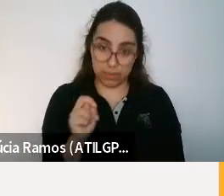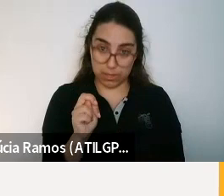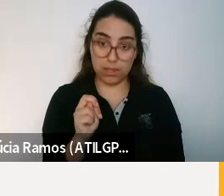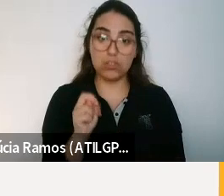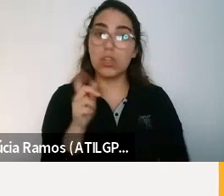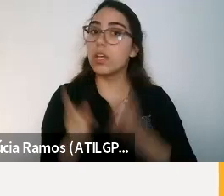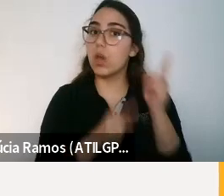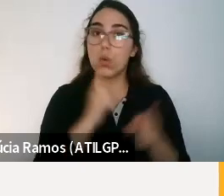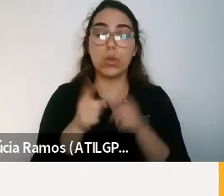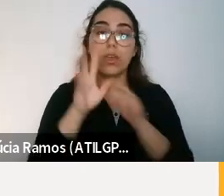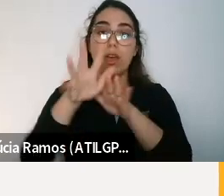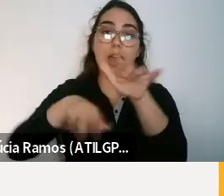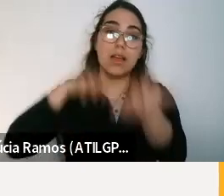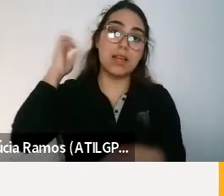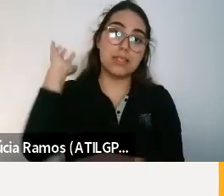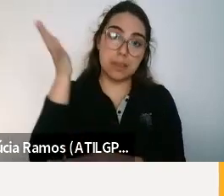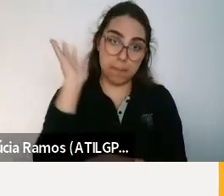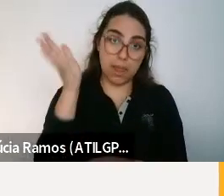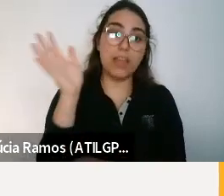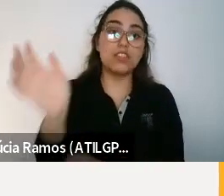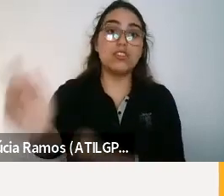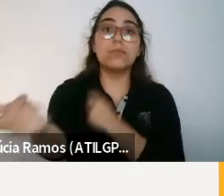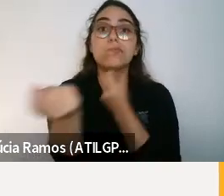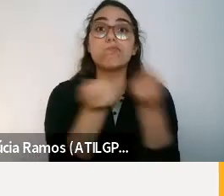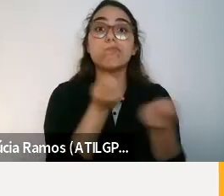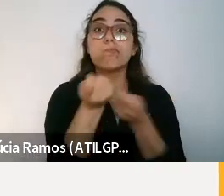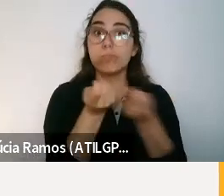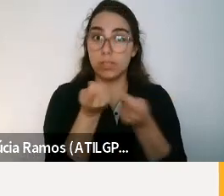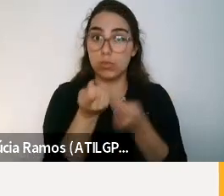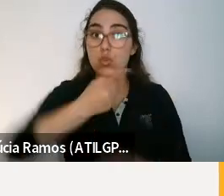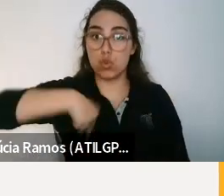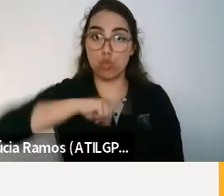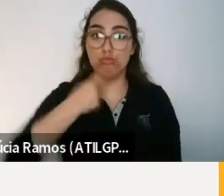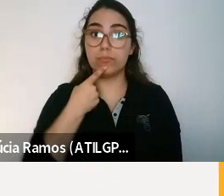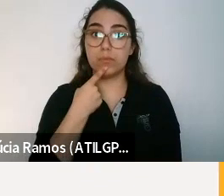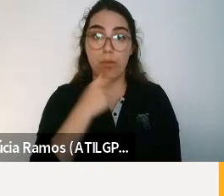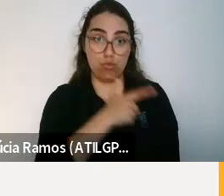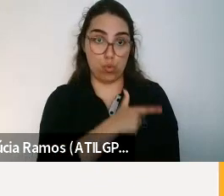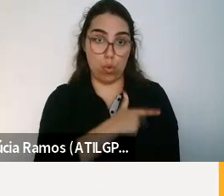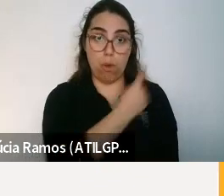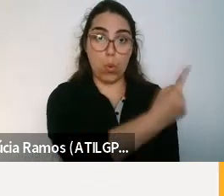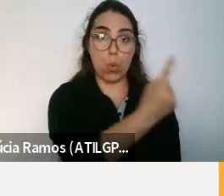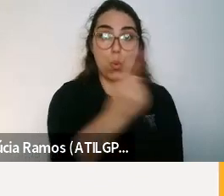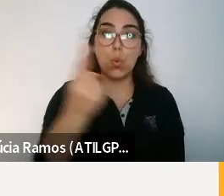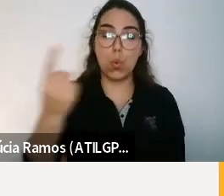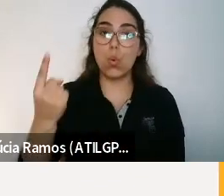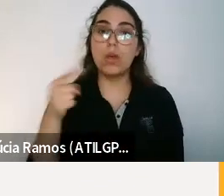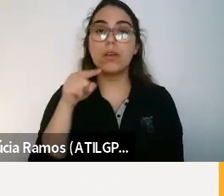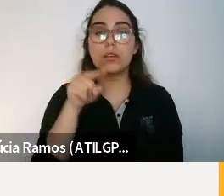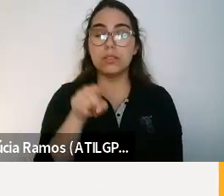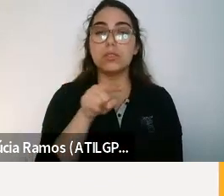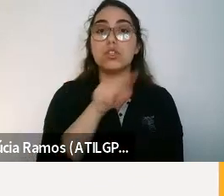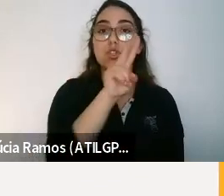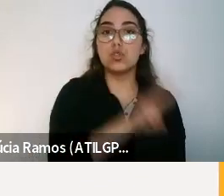assembleias de mediadores. Nós identificamos, em cada turma, isto no segundo, terceiro